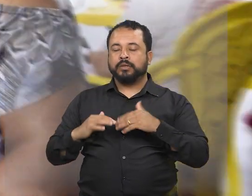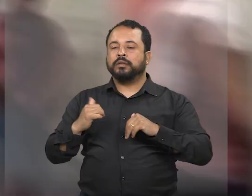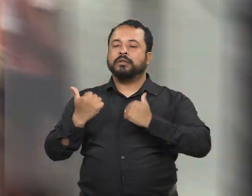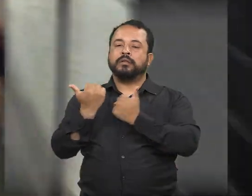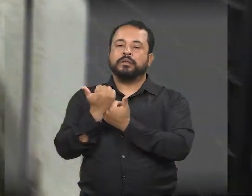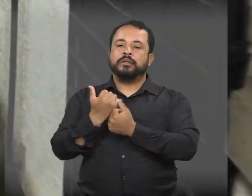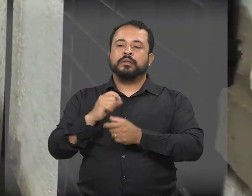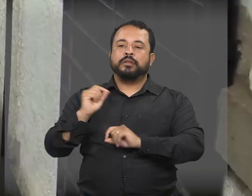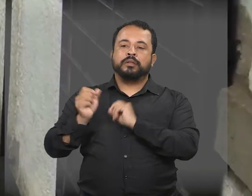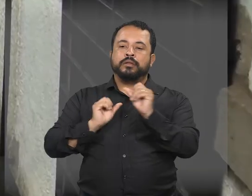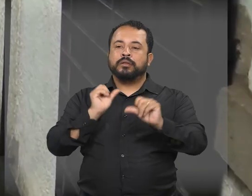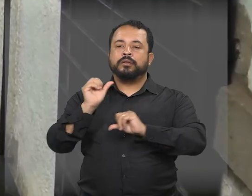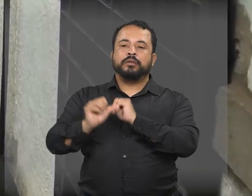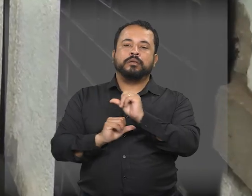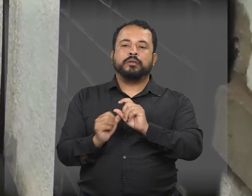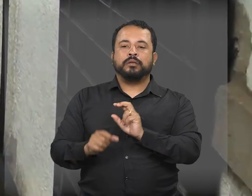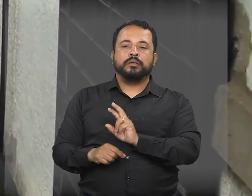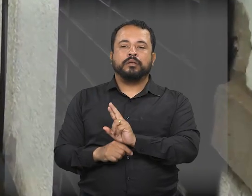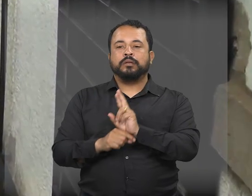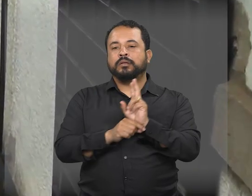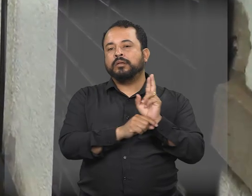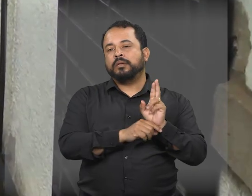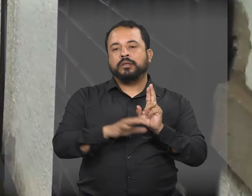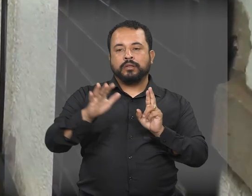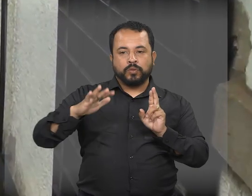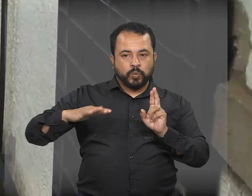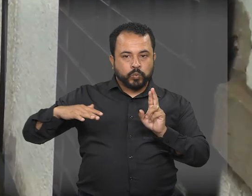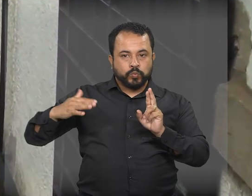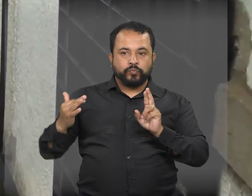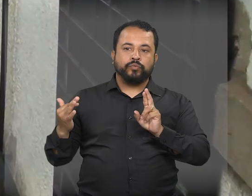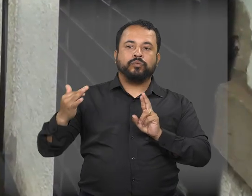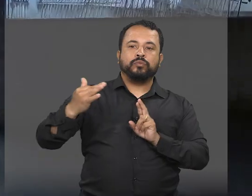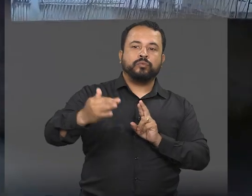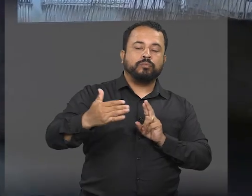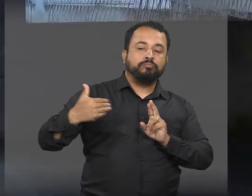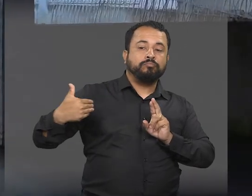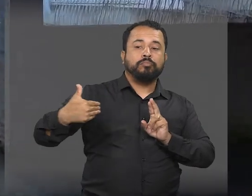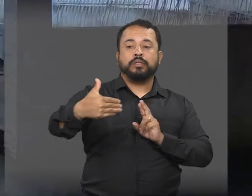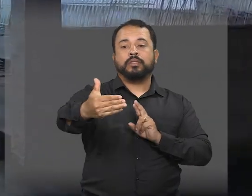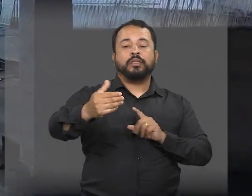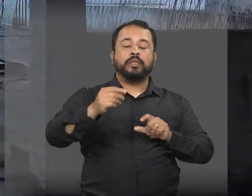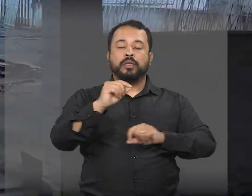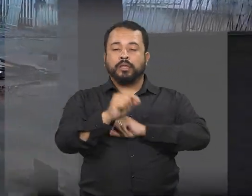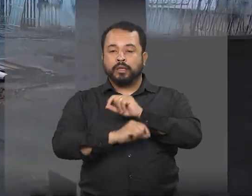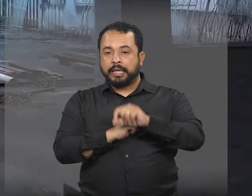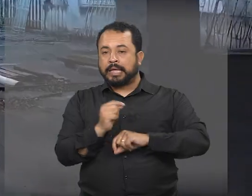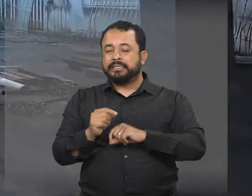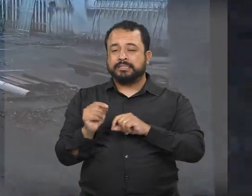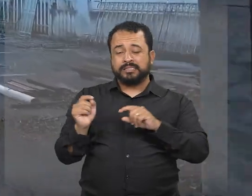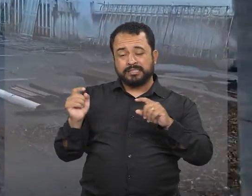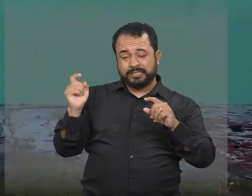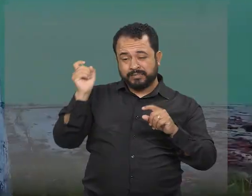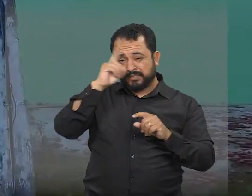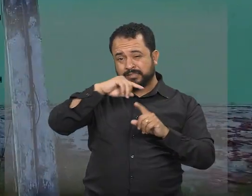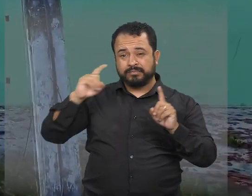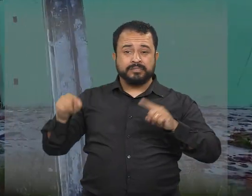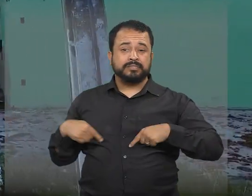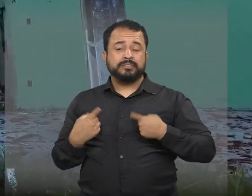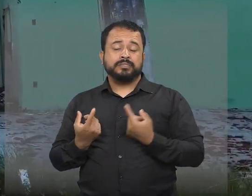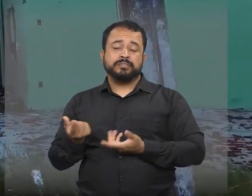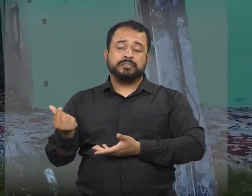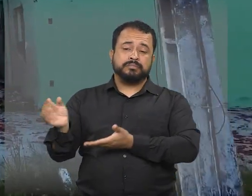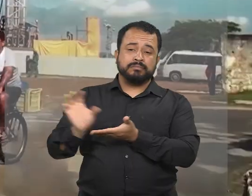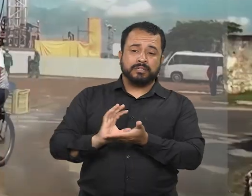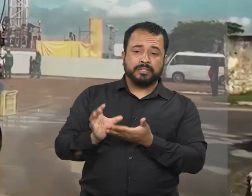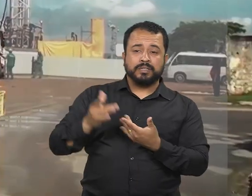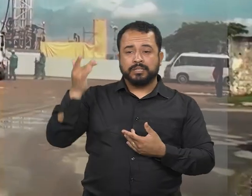necessárias para gerar impactos positivos nas próximas gerações, considerando os desafios que podem enfrentar. geração